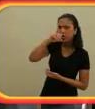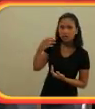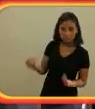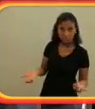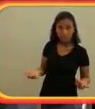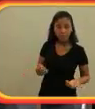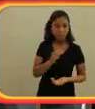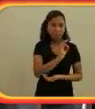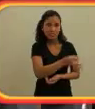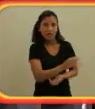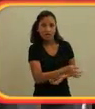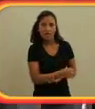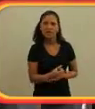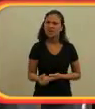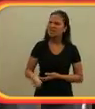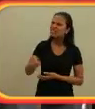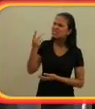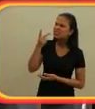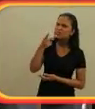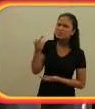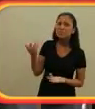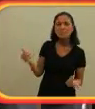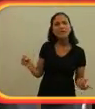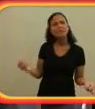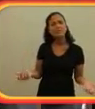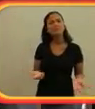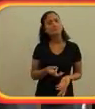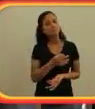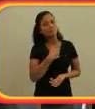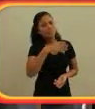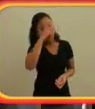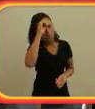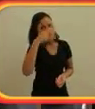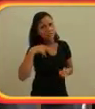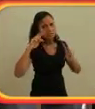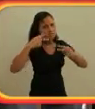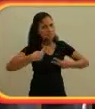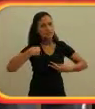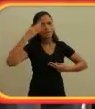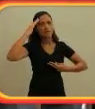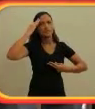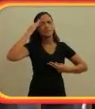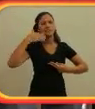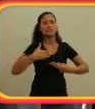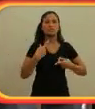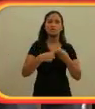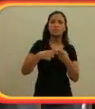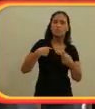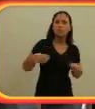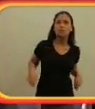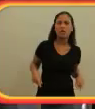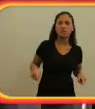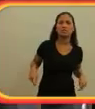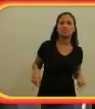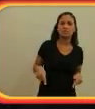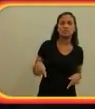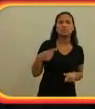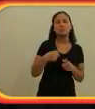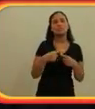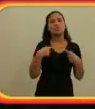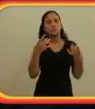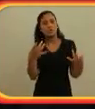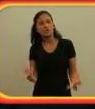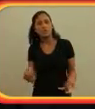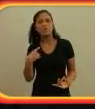percebe. Você aprendeu a respirar, então, também? Eu aprendi, é estranho dizer isso, mas é. E eu aprendi a me entender.